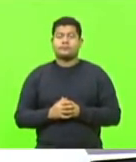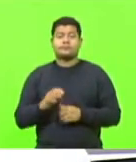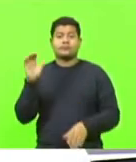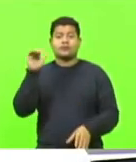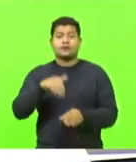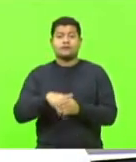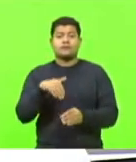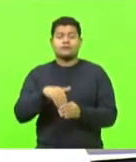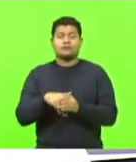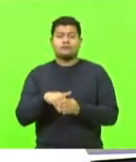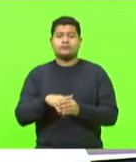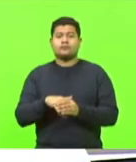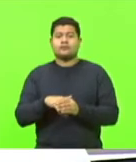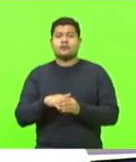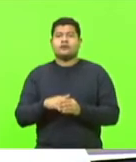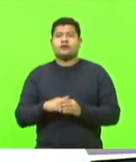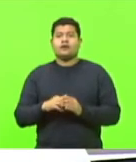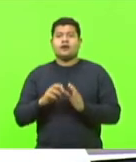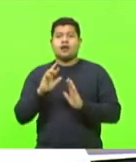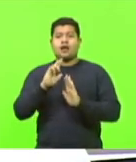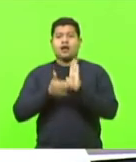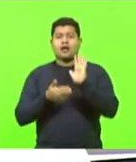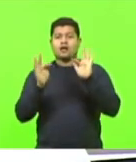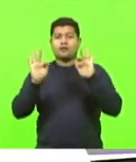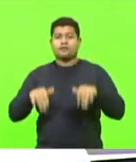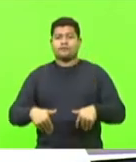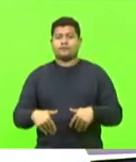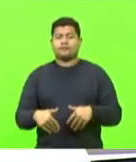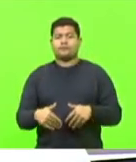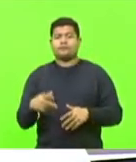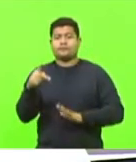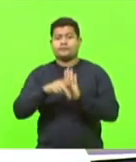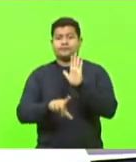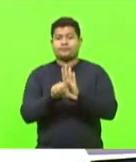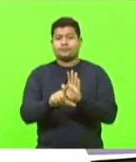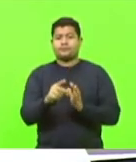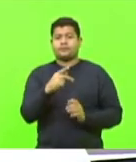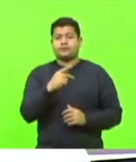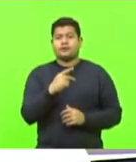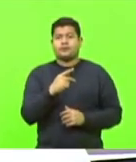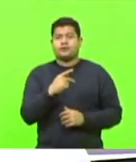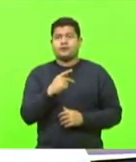Votação. Votação da redação final do projeto de lei número PL